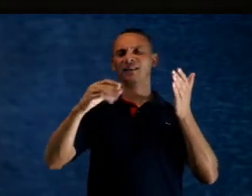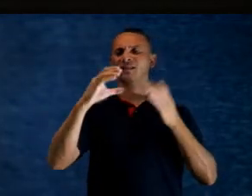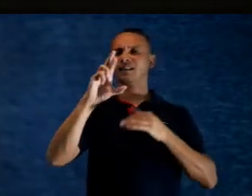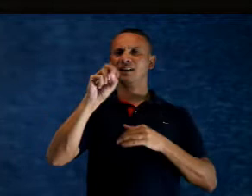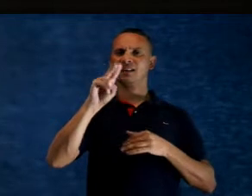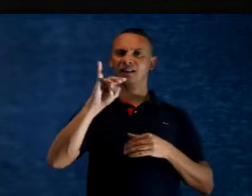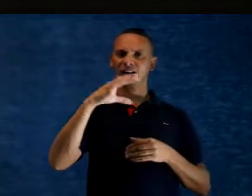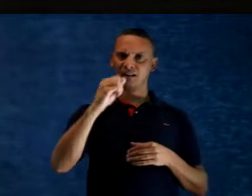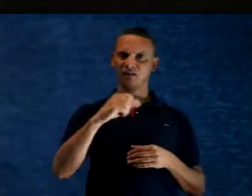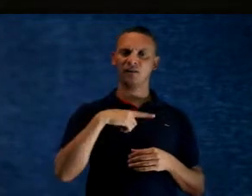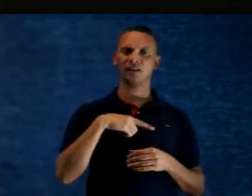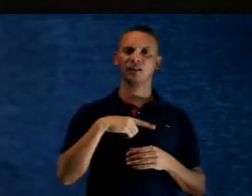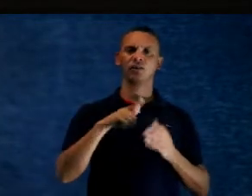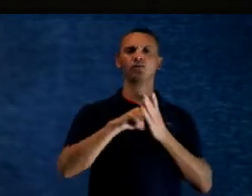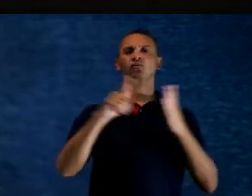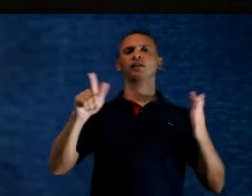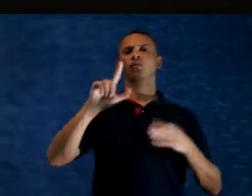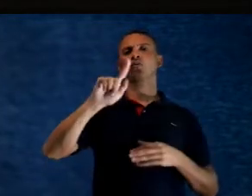de uma beleza estética muito grande.